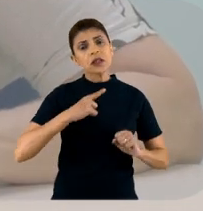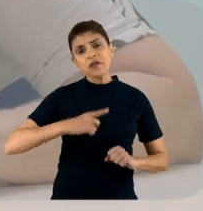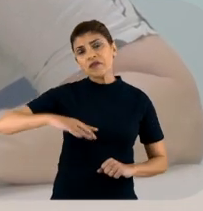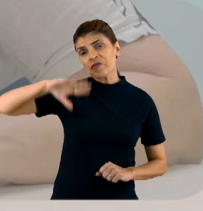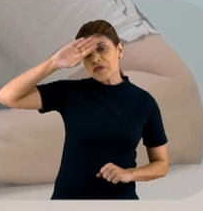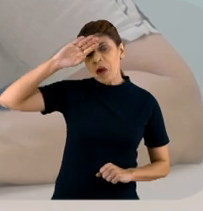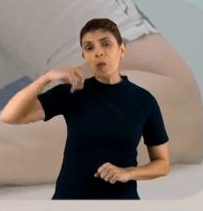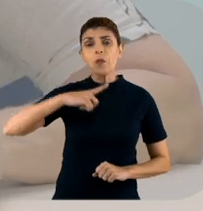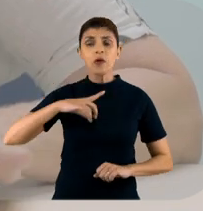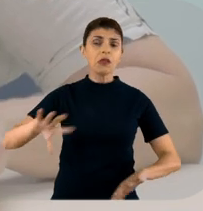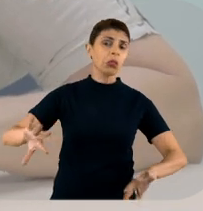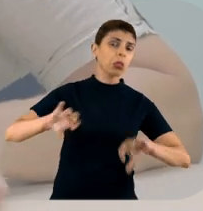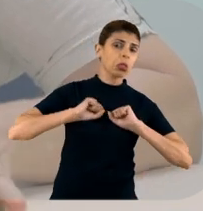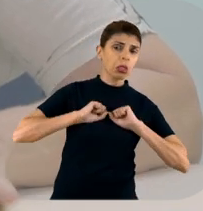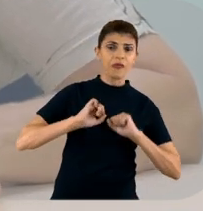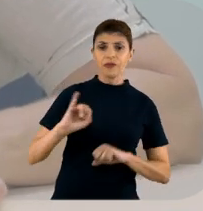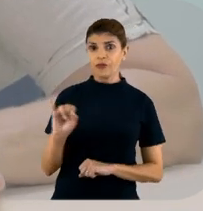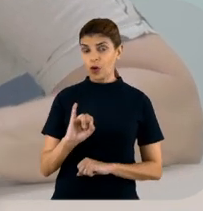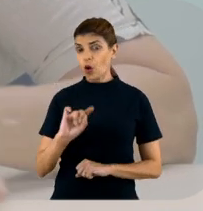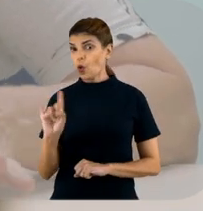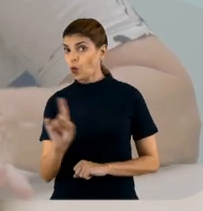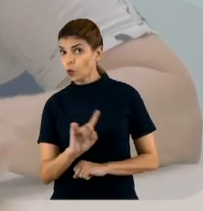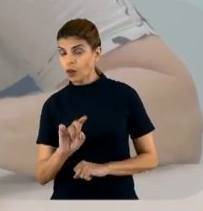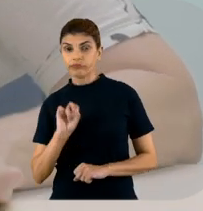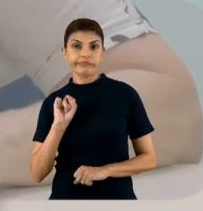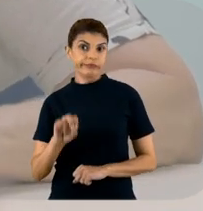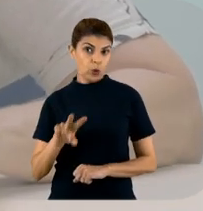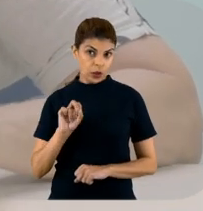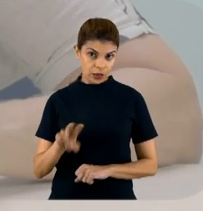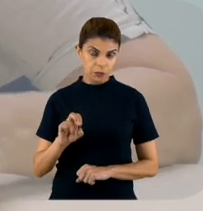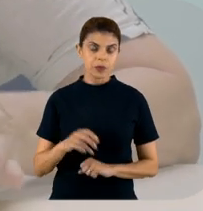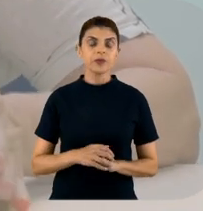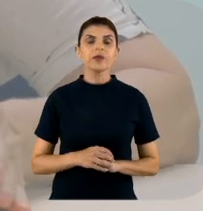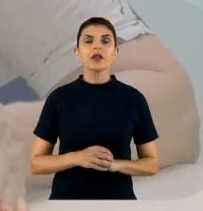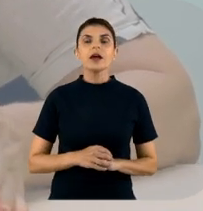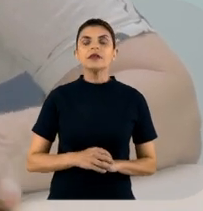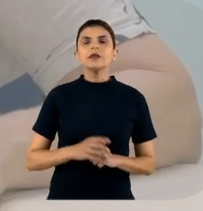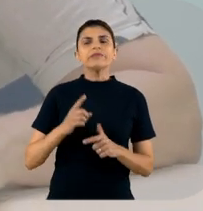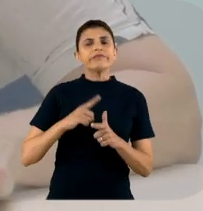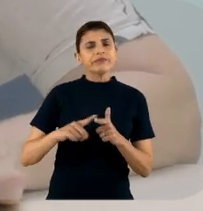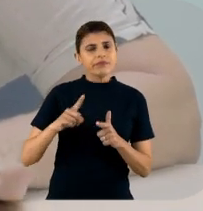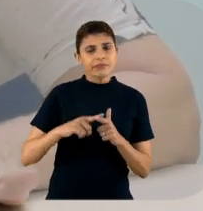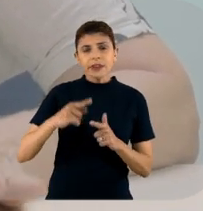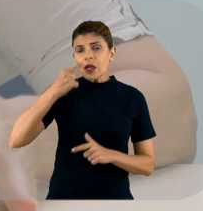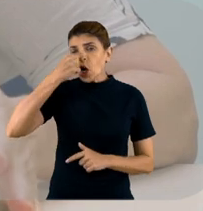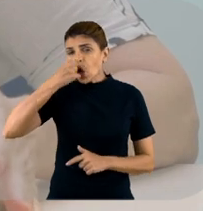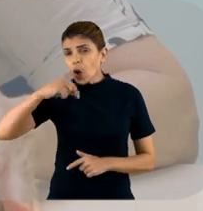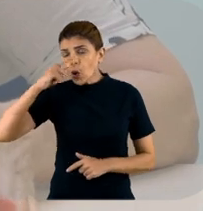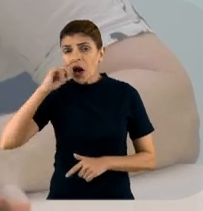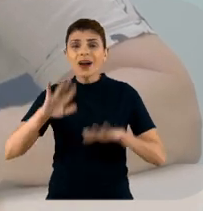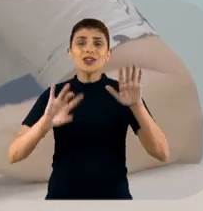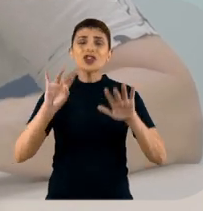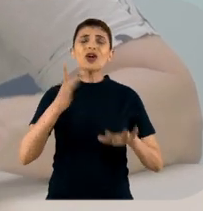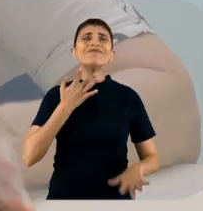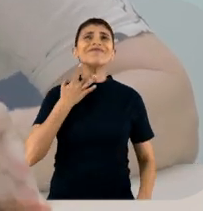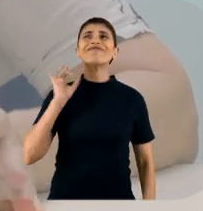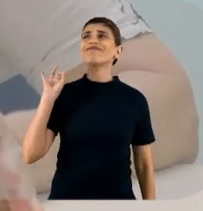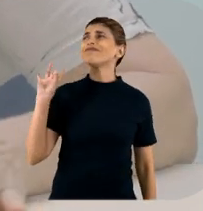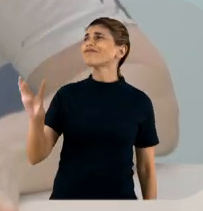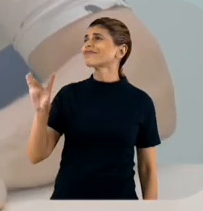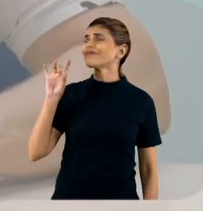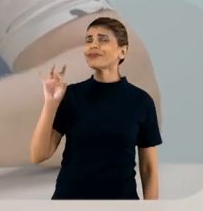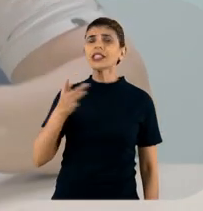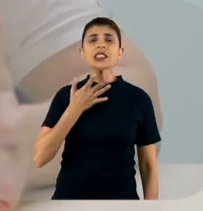contaminada né mas aí o sintoma respiratório é realmente algumas pessoas têm coriza algumas pessoas têm só dor de garganta